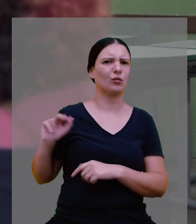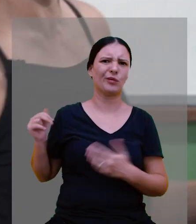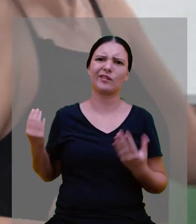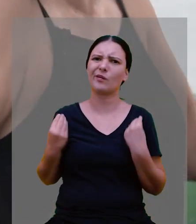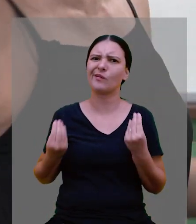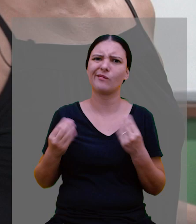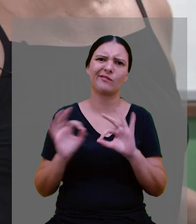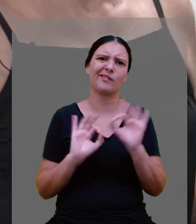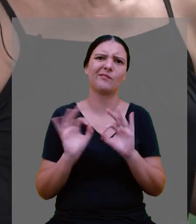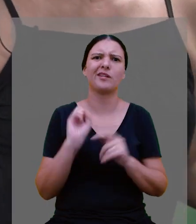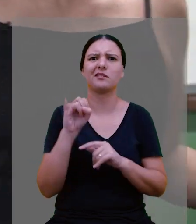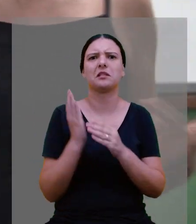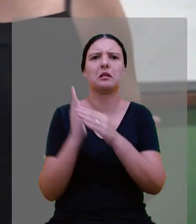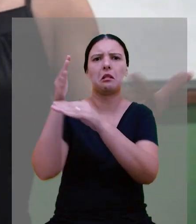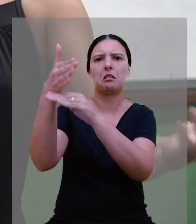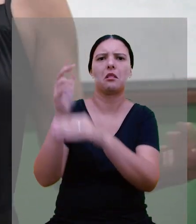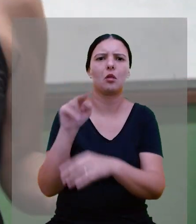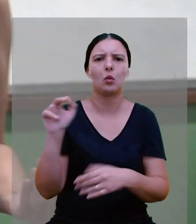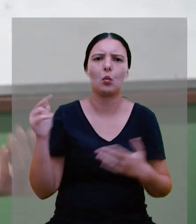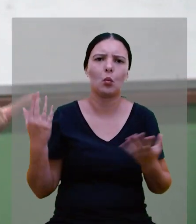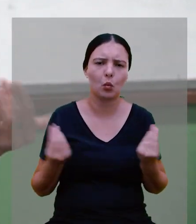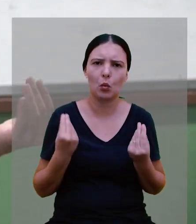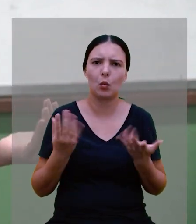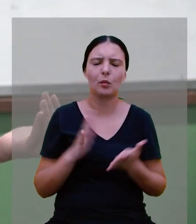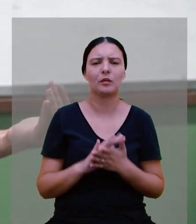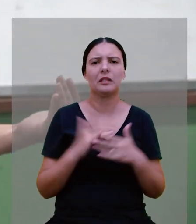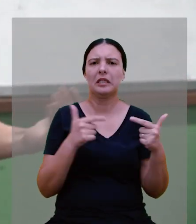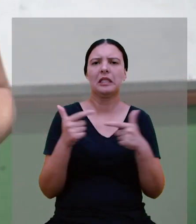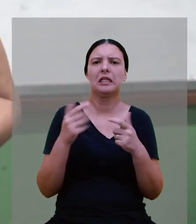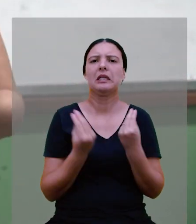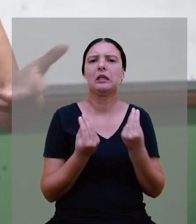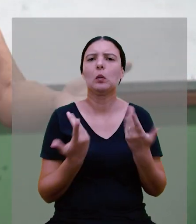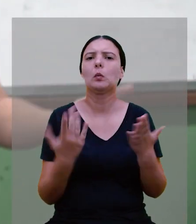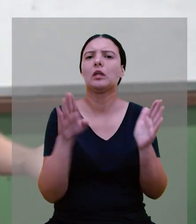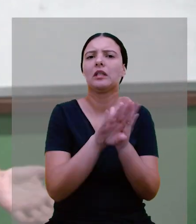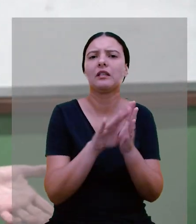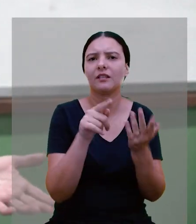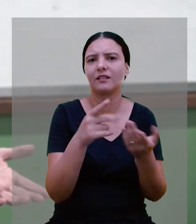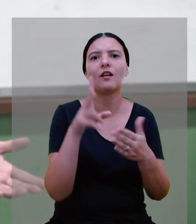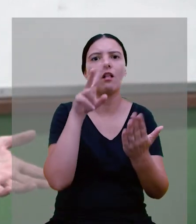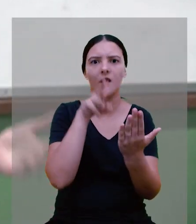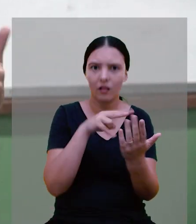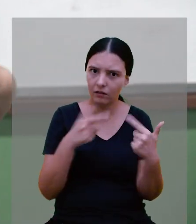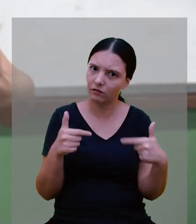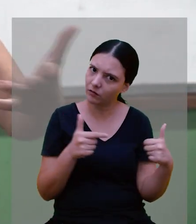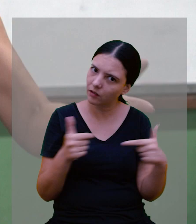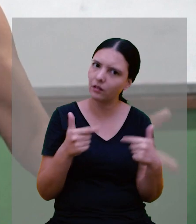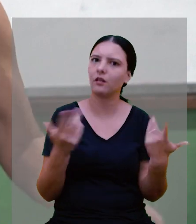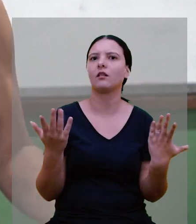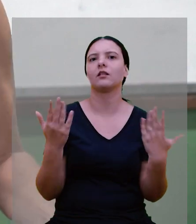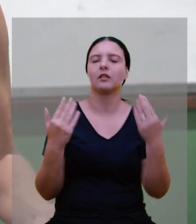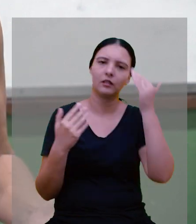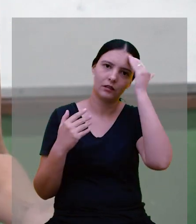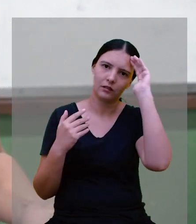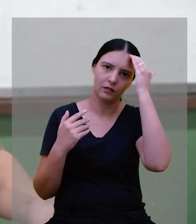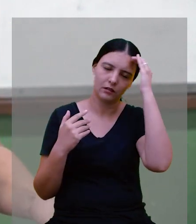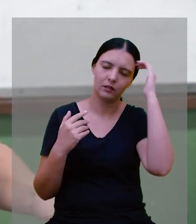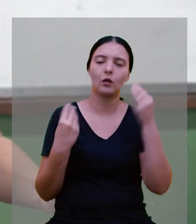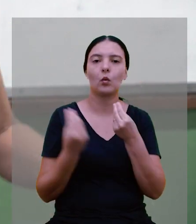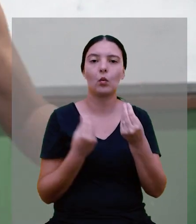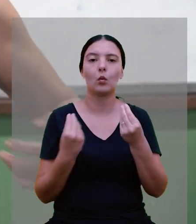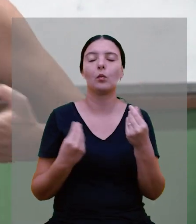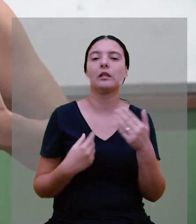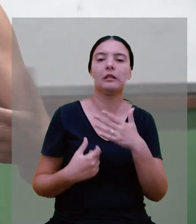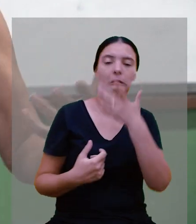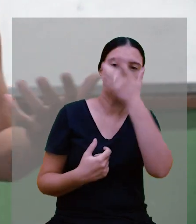à África sem ter ido lá? Como é que eu ia me preparar para a guerra sem ter ido lá? Eu tive que ler sobre a guerra. Eu tive que ler sobre as dores das pessoas.